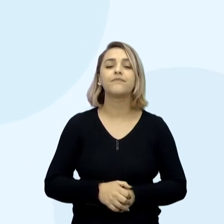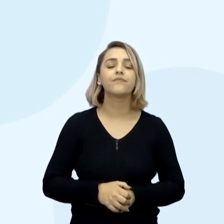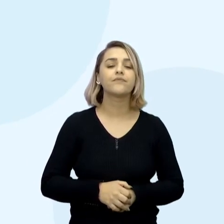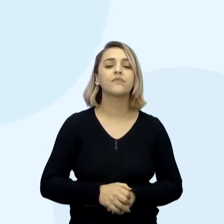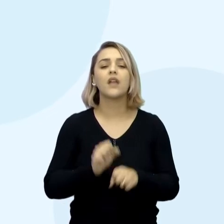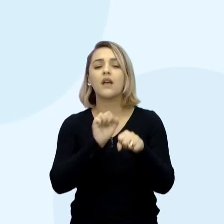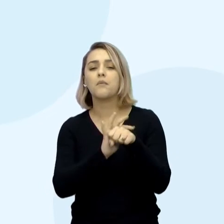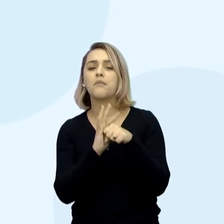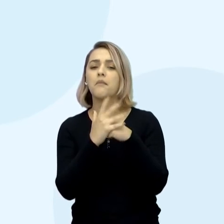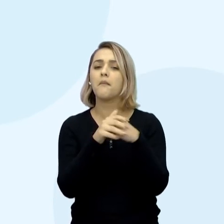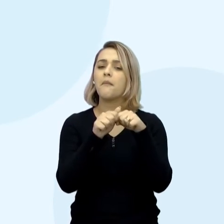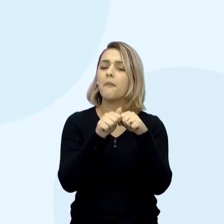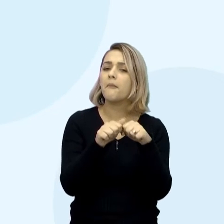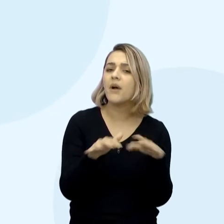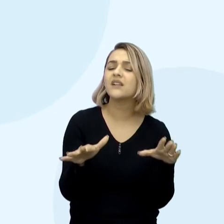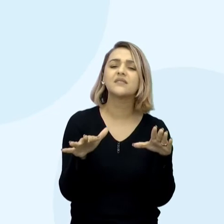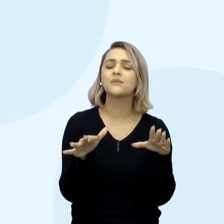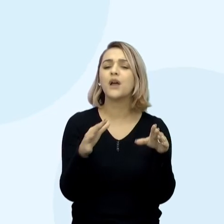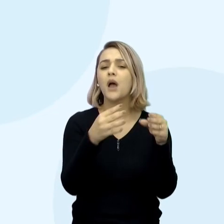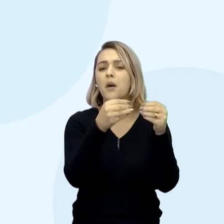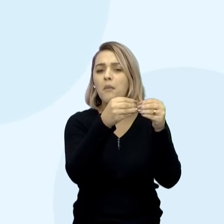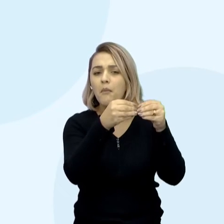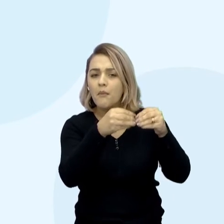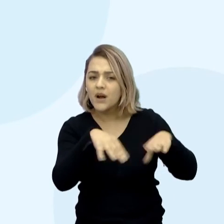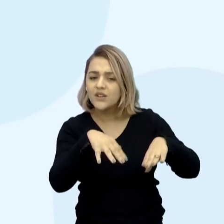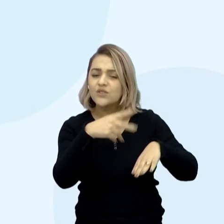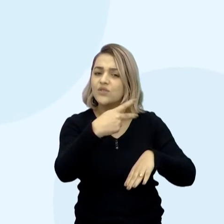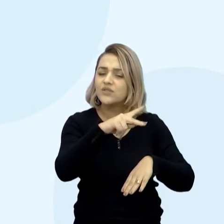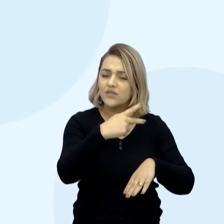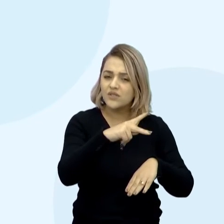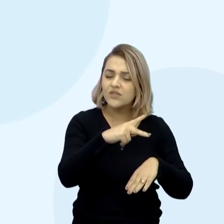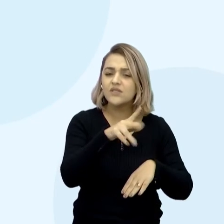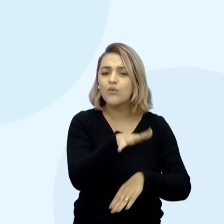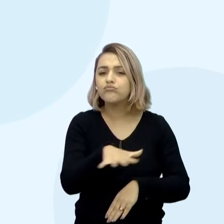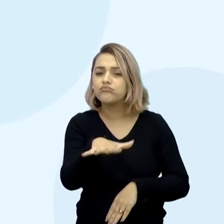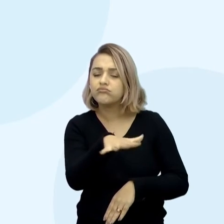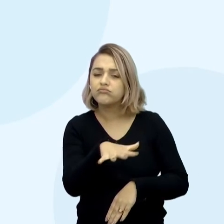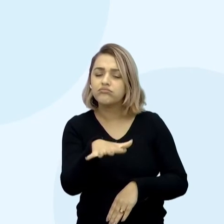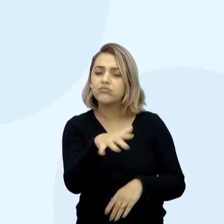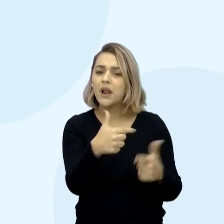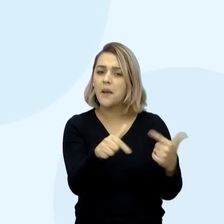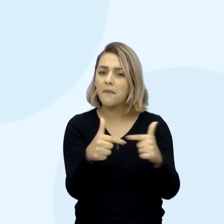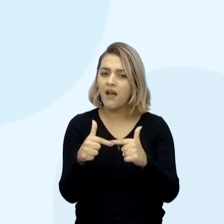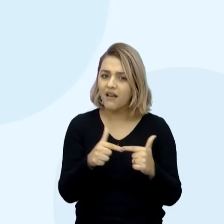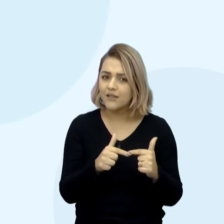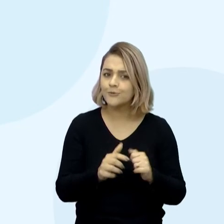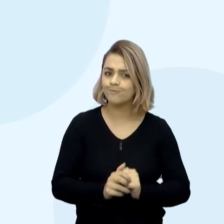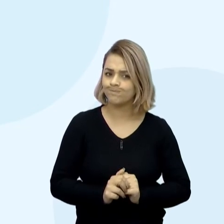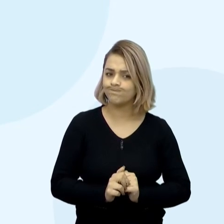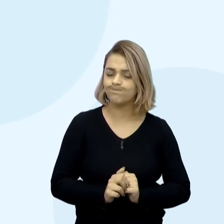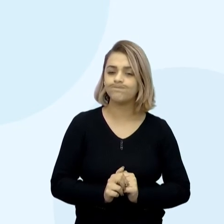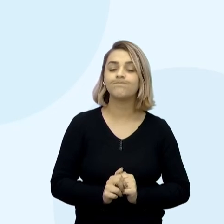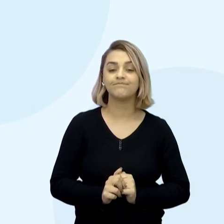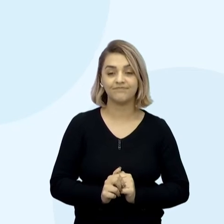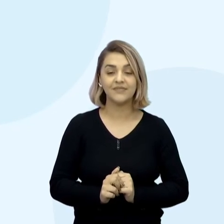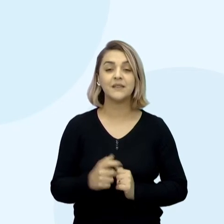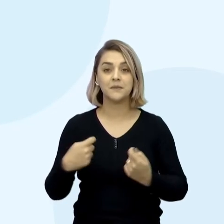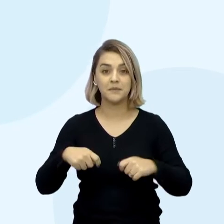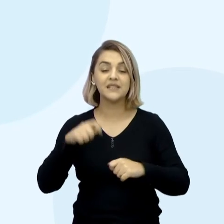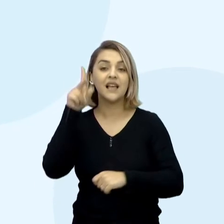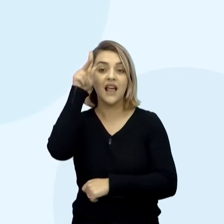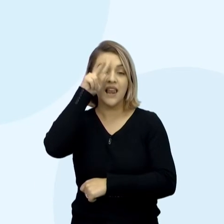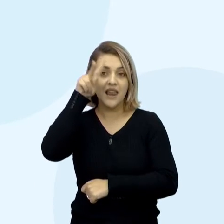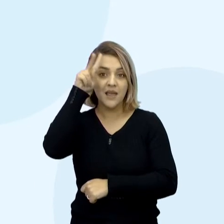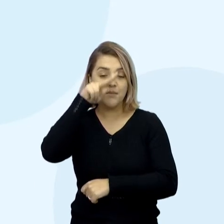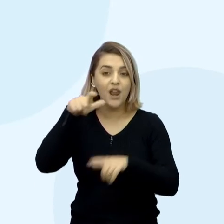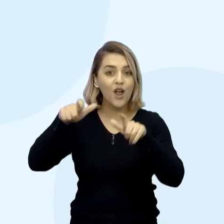pandemia de Covid-19 afetou o seu espaço de trabalho? A gente tem que lembrar, né, que o espaço de trabalho das